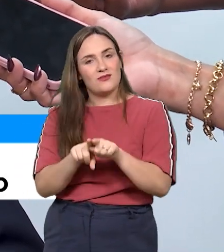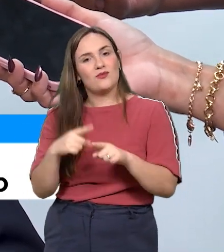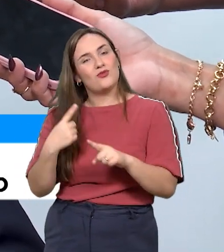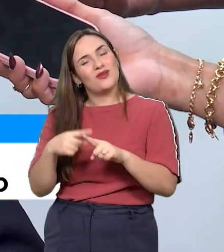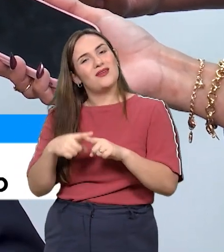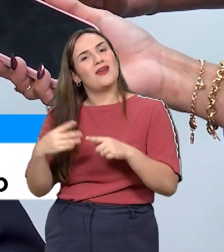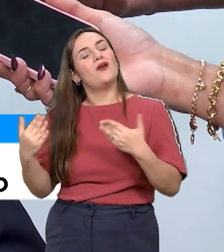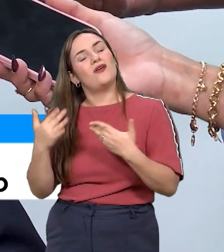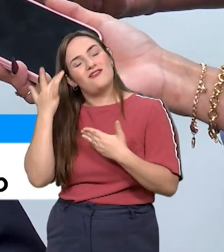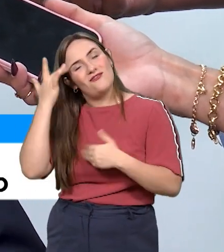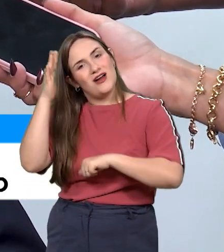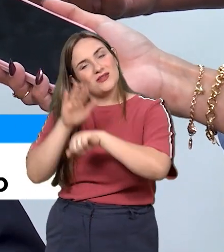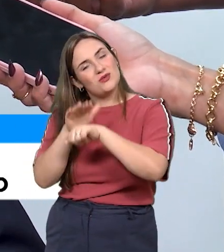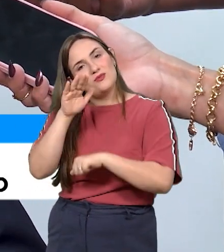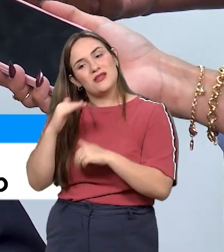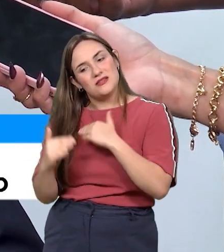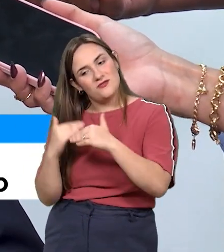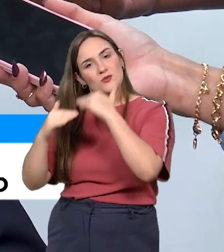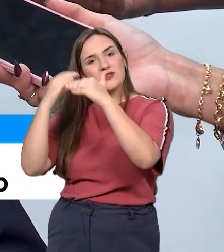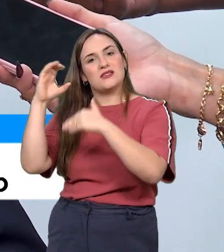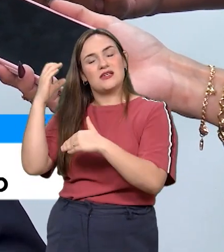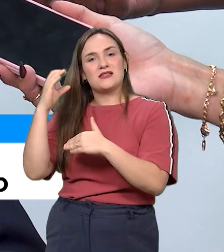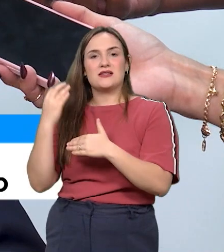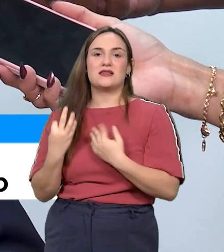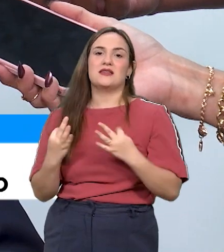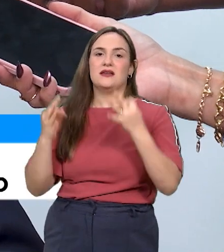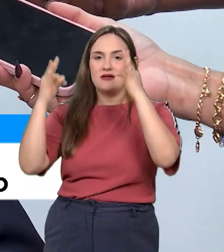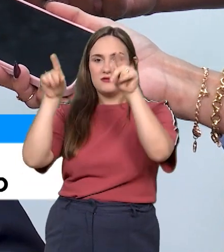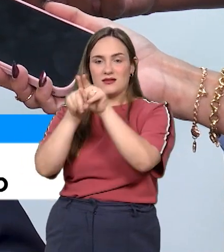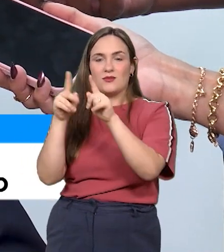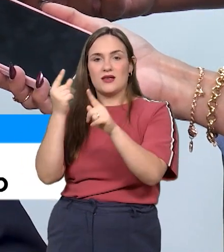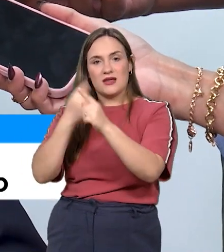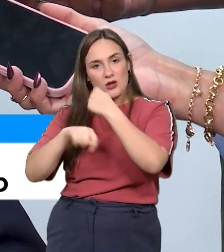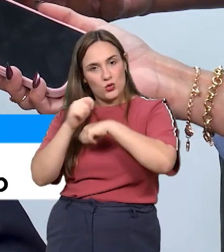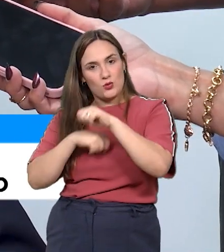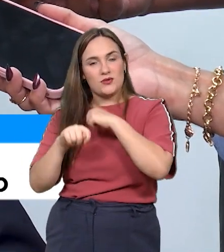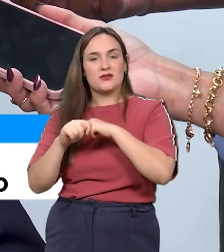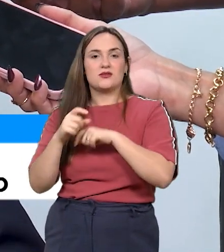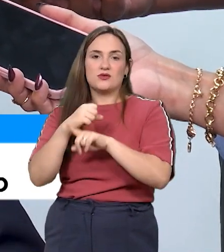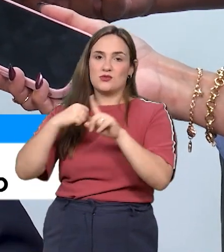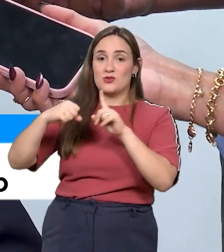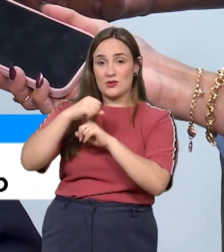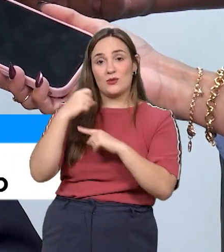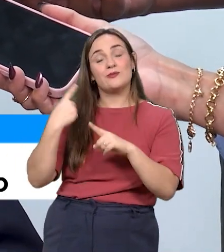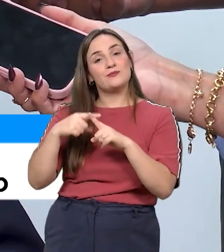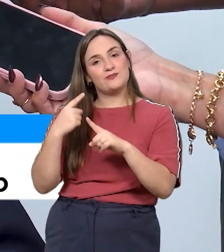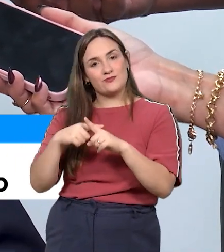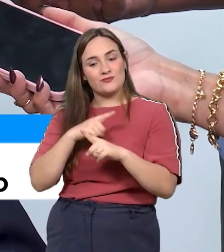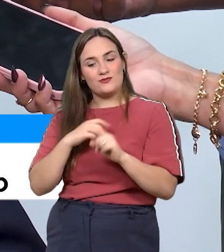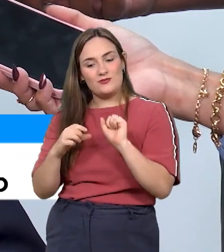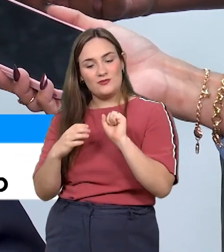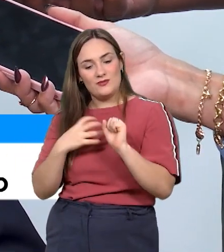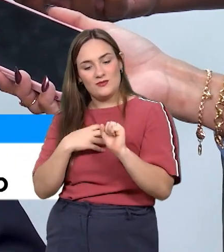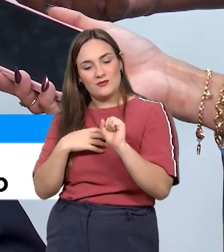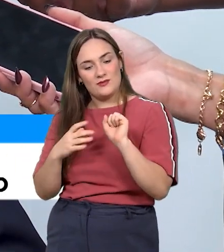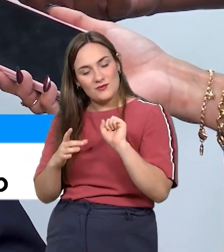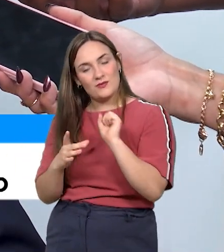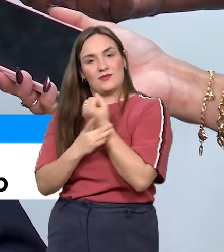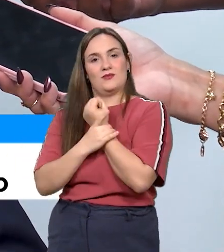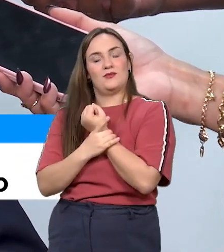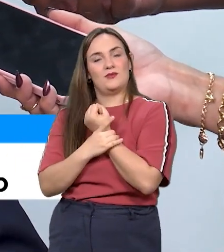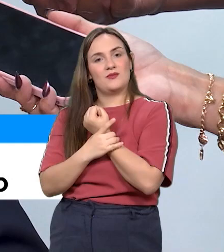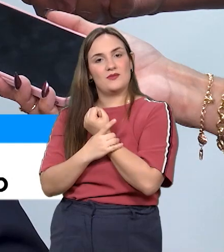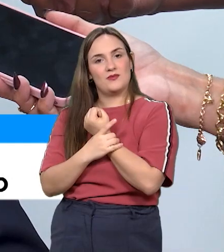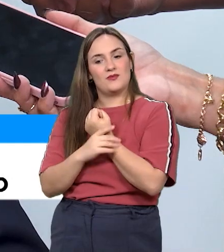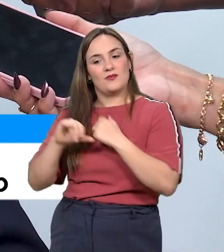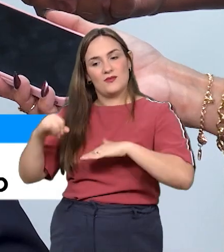vai facilitar o desenvolvimento científico e tecnológico, mas também econômico e social, porque vai dar segurança jurídica para